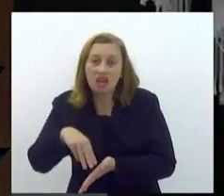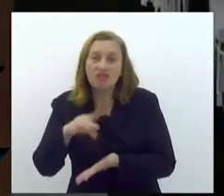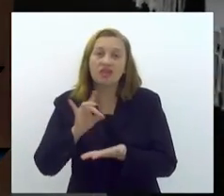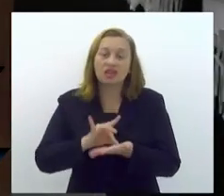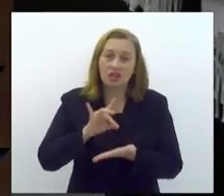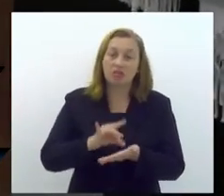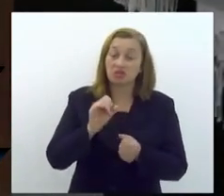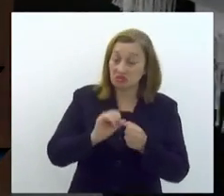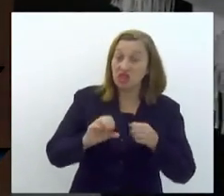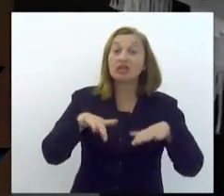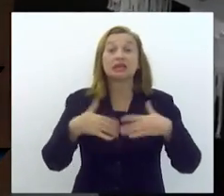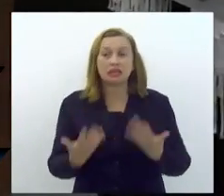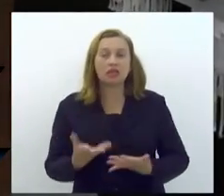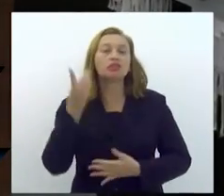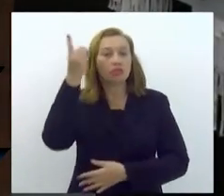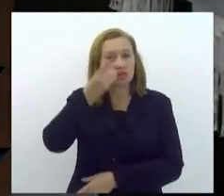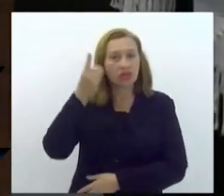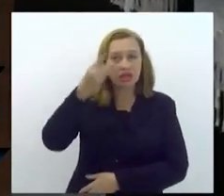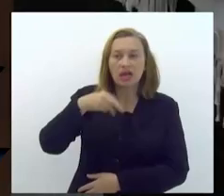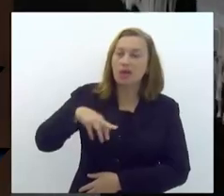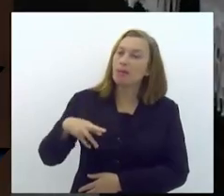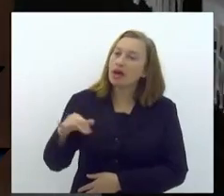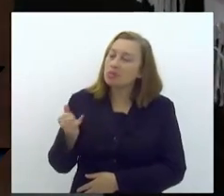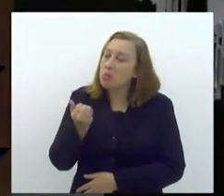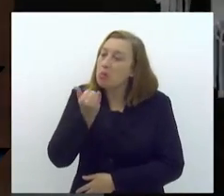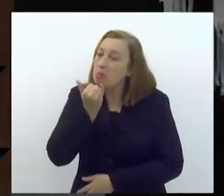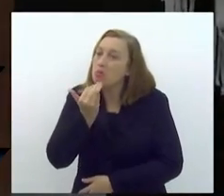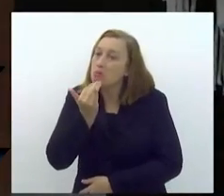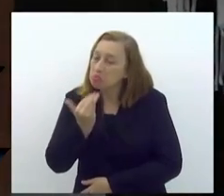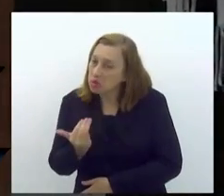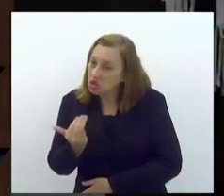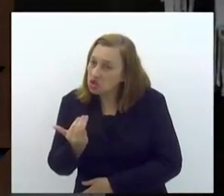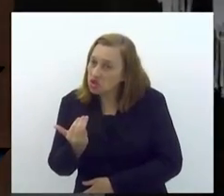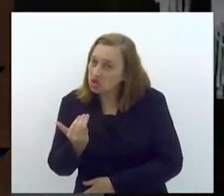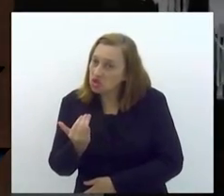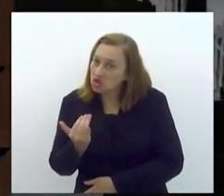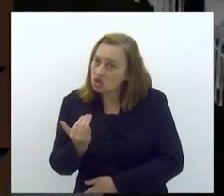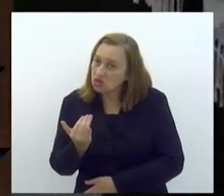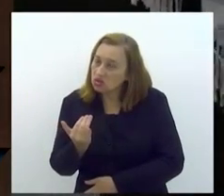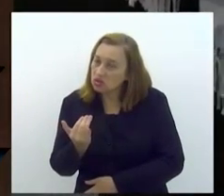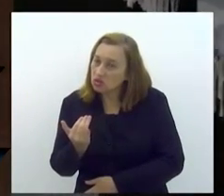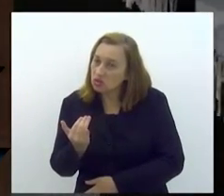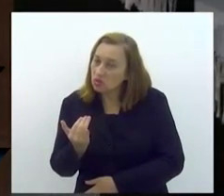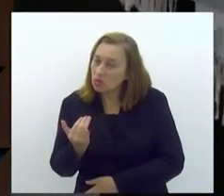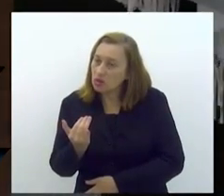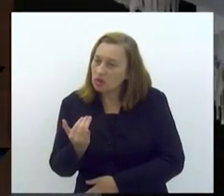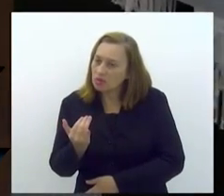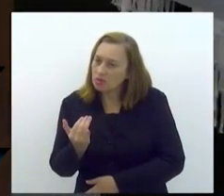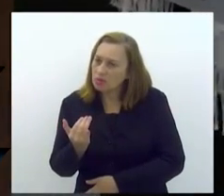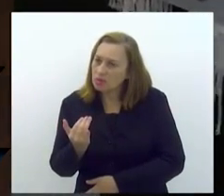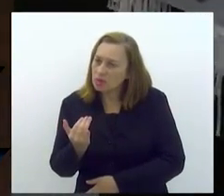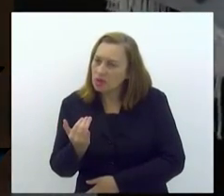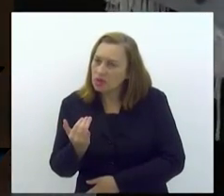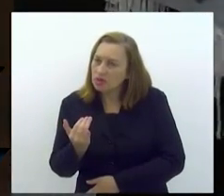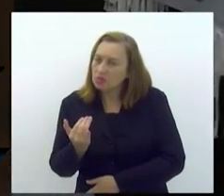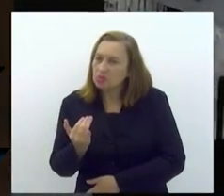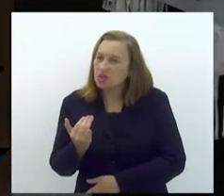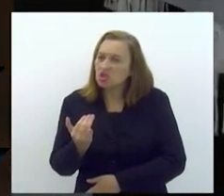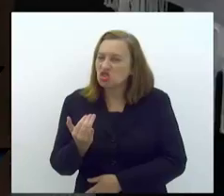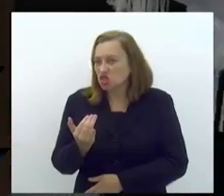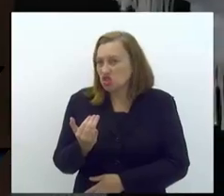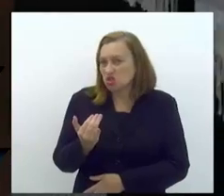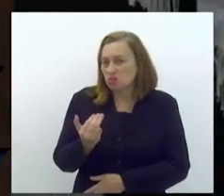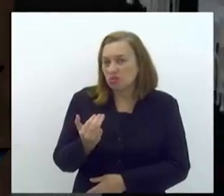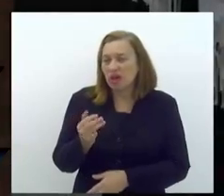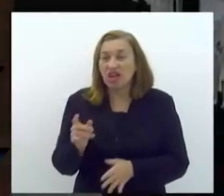está acontecendo Então o deputado da Marina o meu pedido aqui não é de mediação deixando bem claro não estou pedindo para